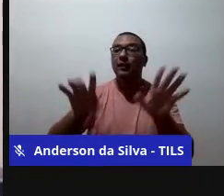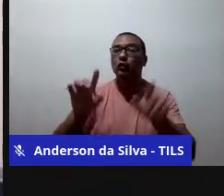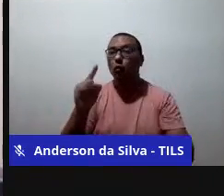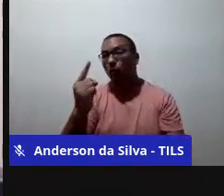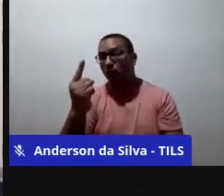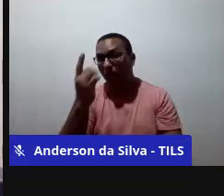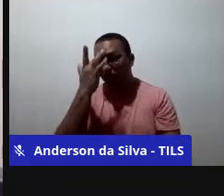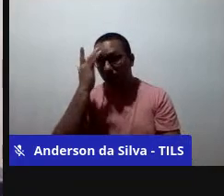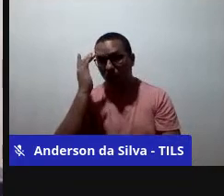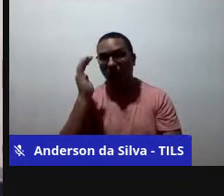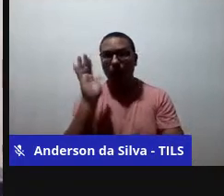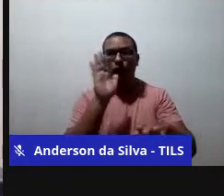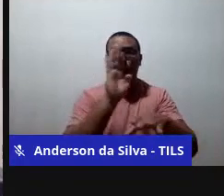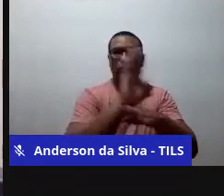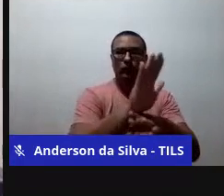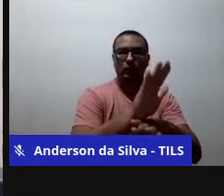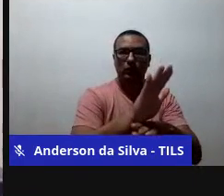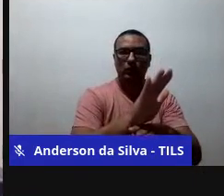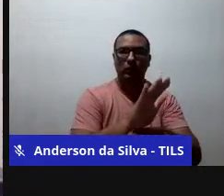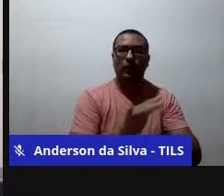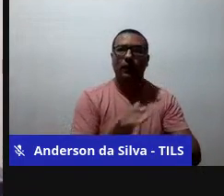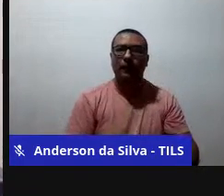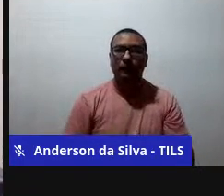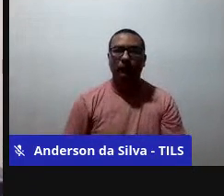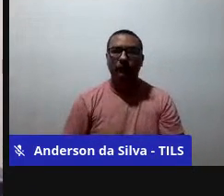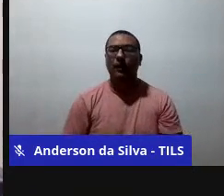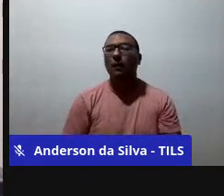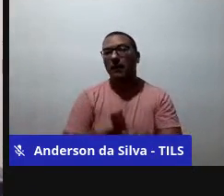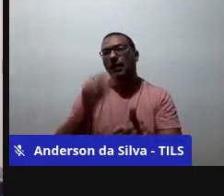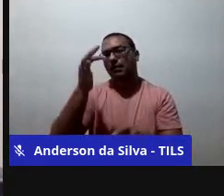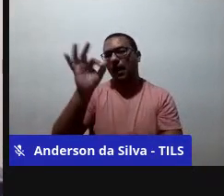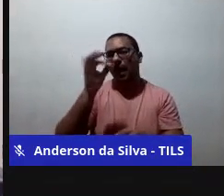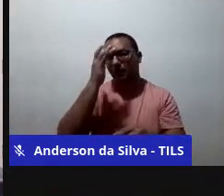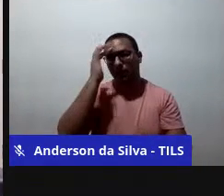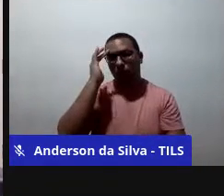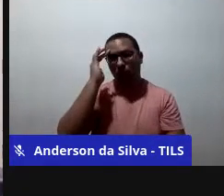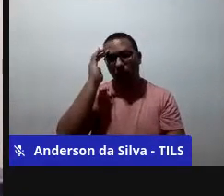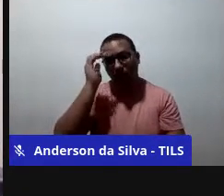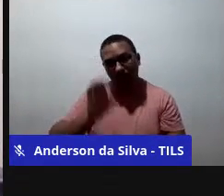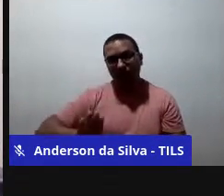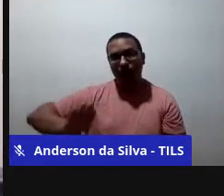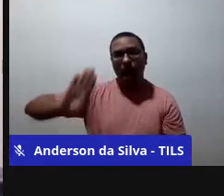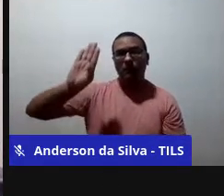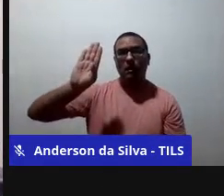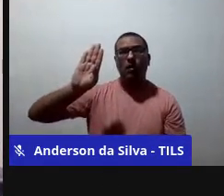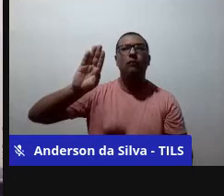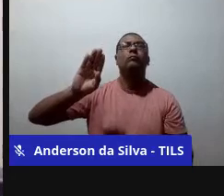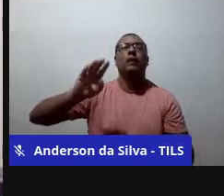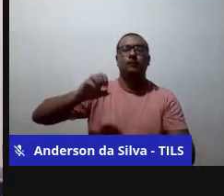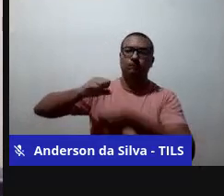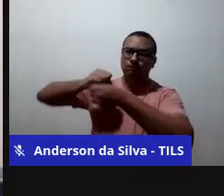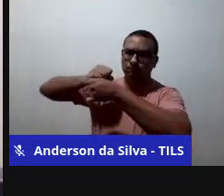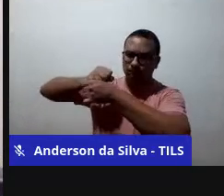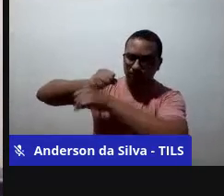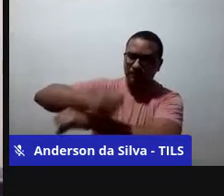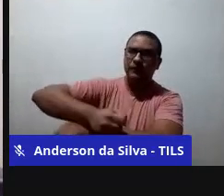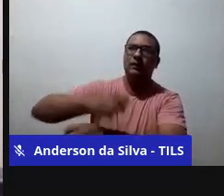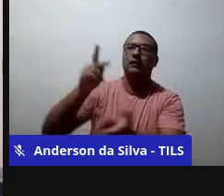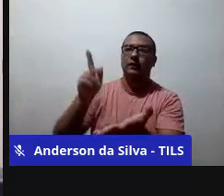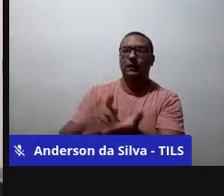ajudar. A gente tem, ou 10 pessoas que vão levantar a mão e vão começar a fazer algo para mudar.